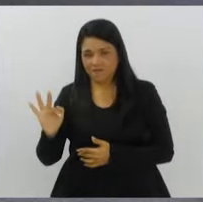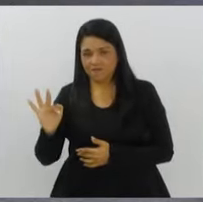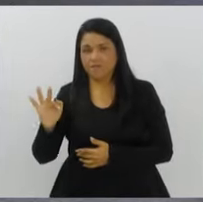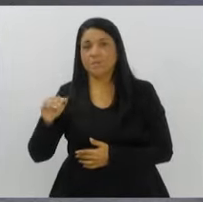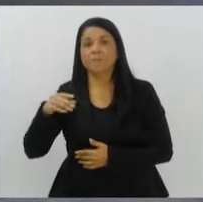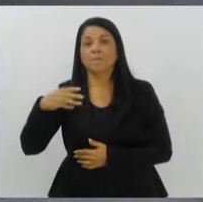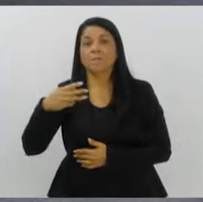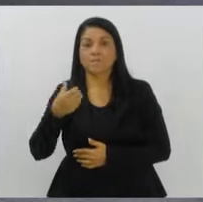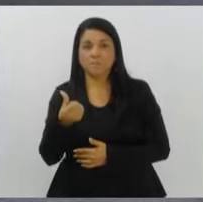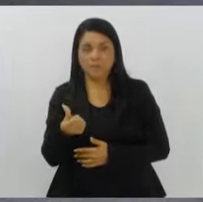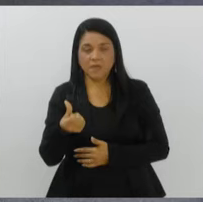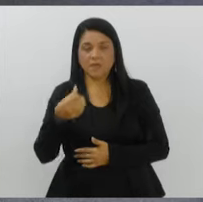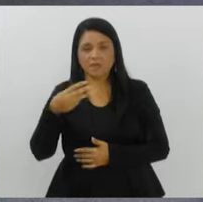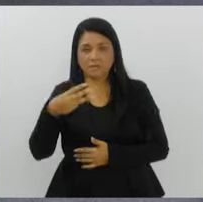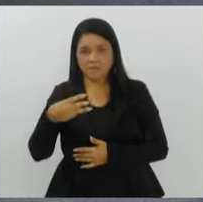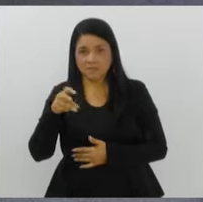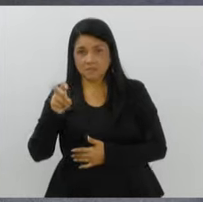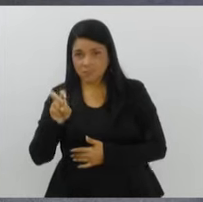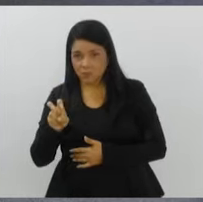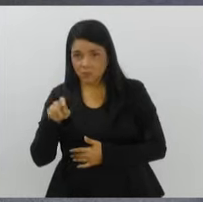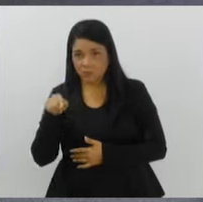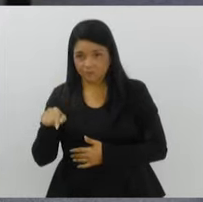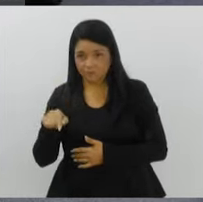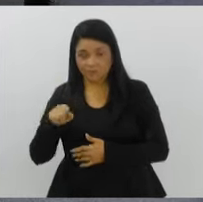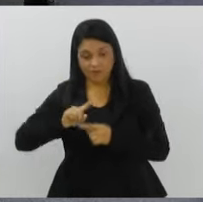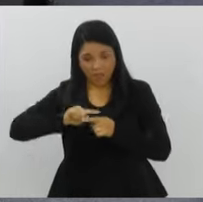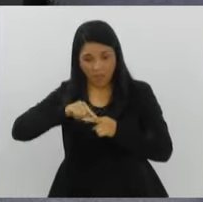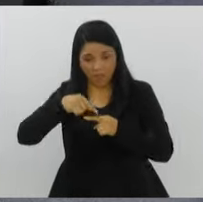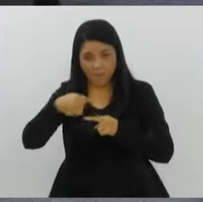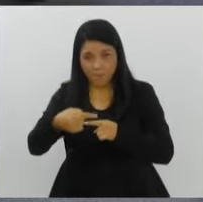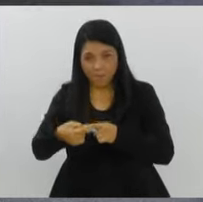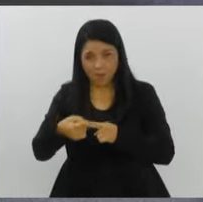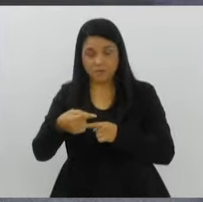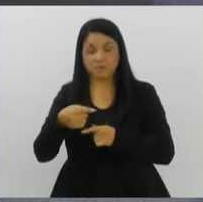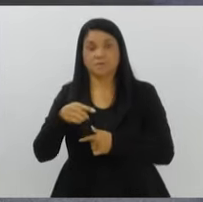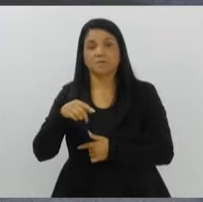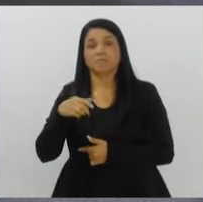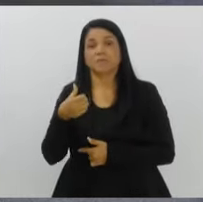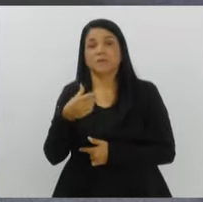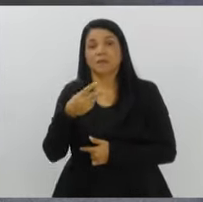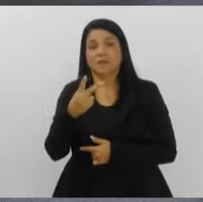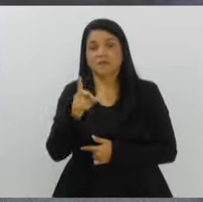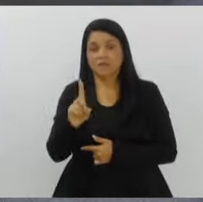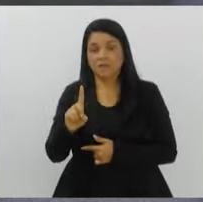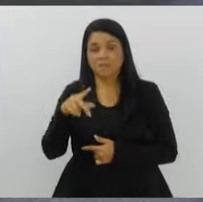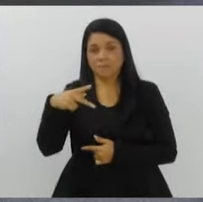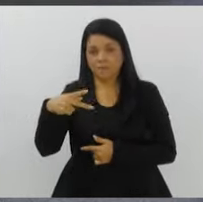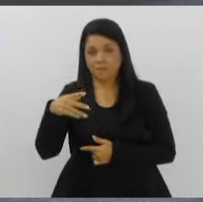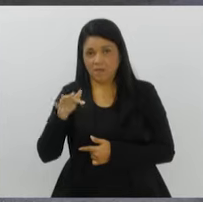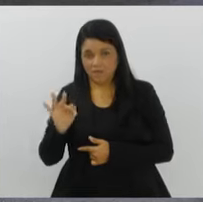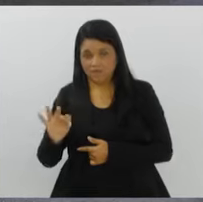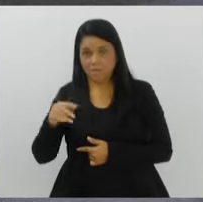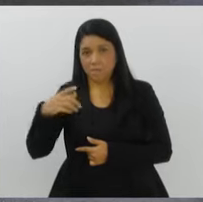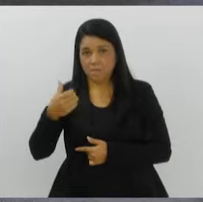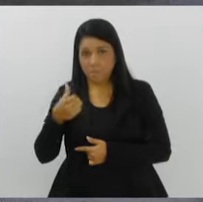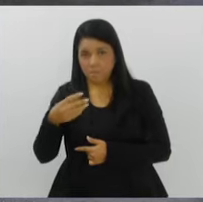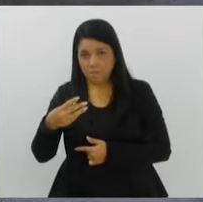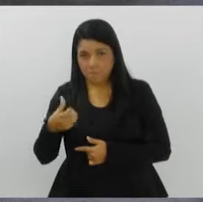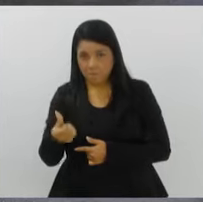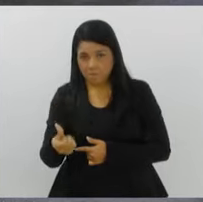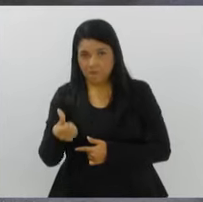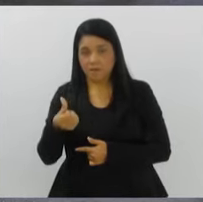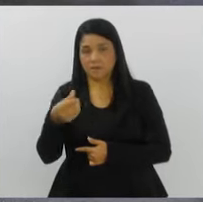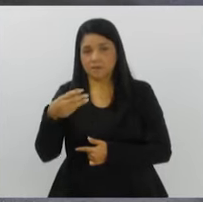Nós temos nesse momento, após a DPF 635, a consolidação